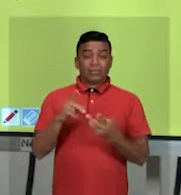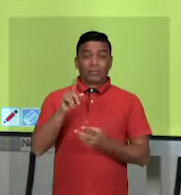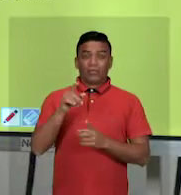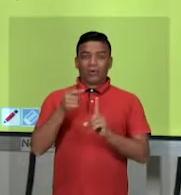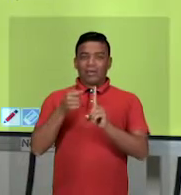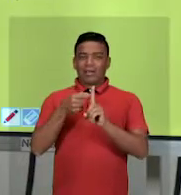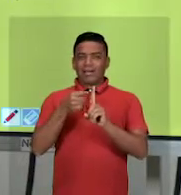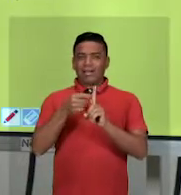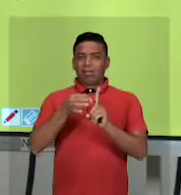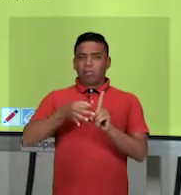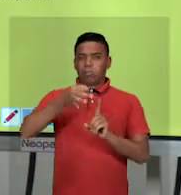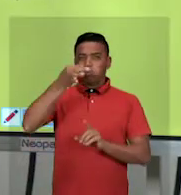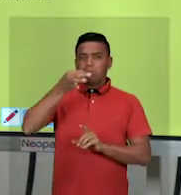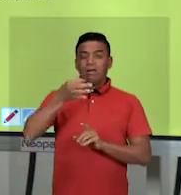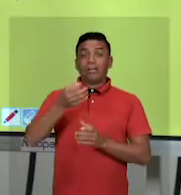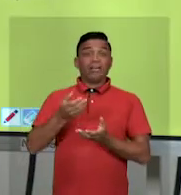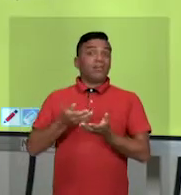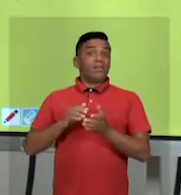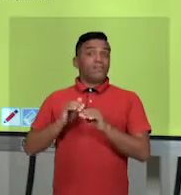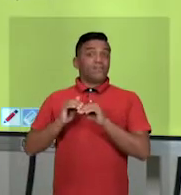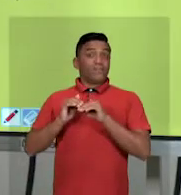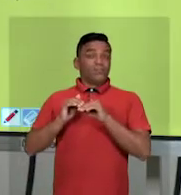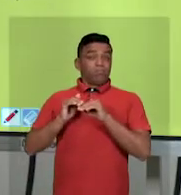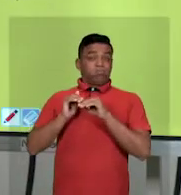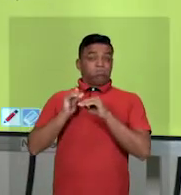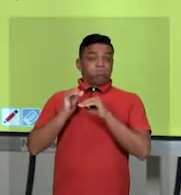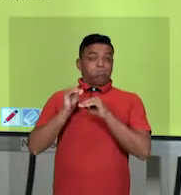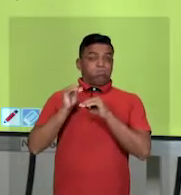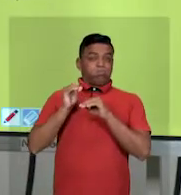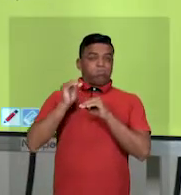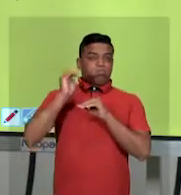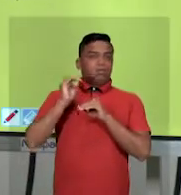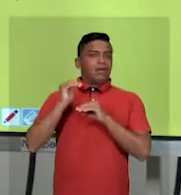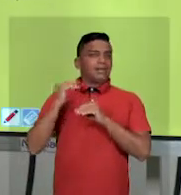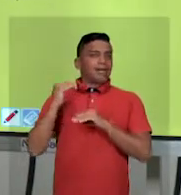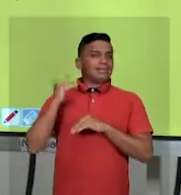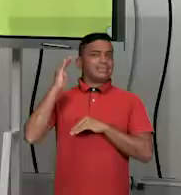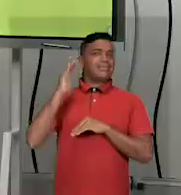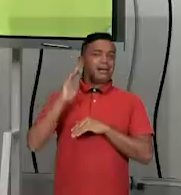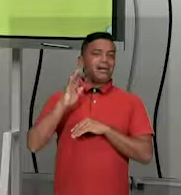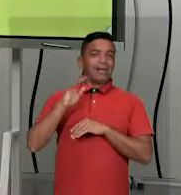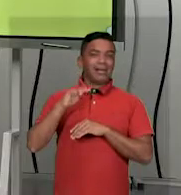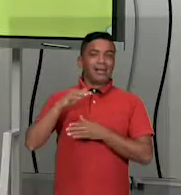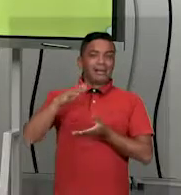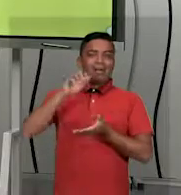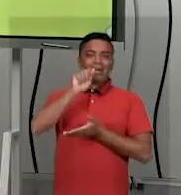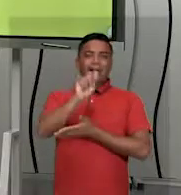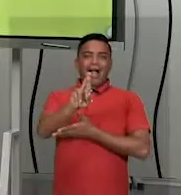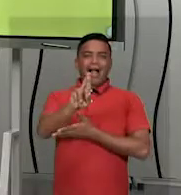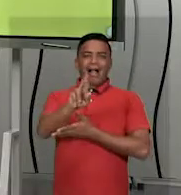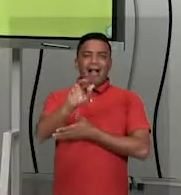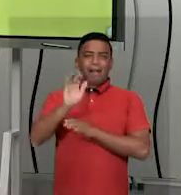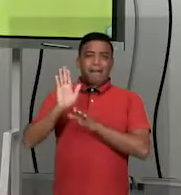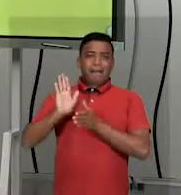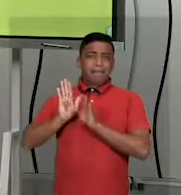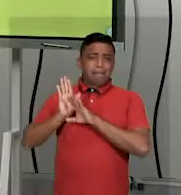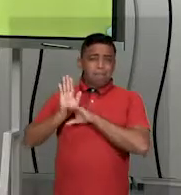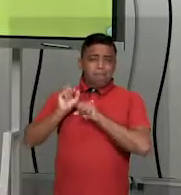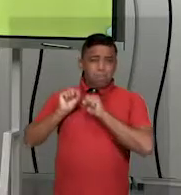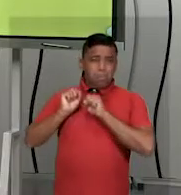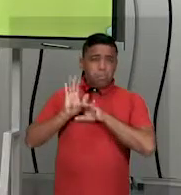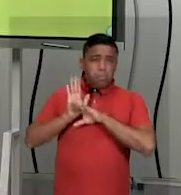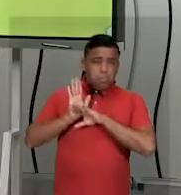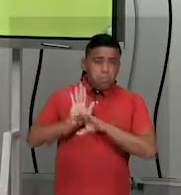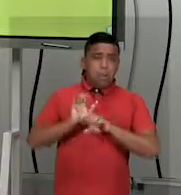foi jogado para cima, empurrando a atmosfera, empurrando o ar que está ali do lado de